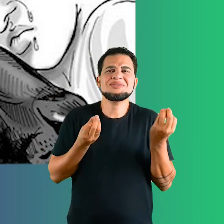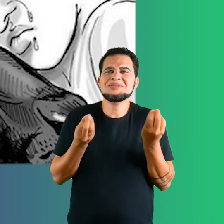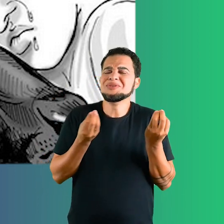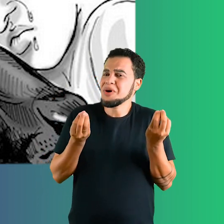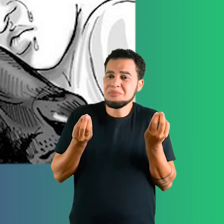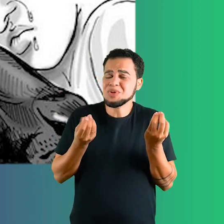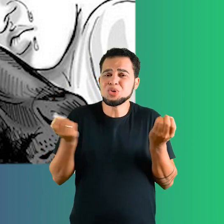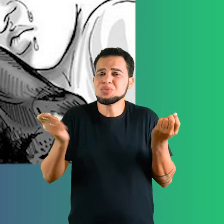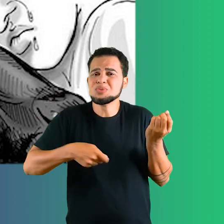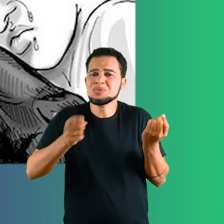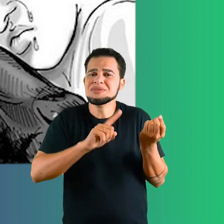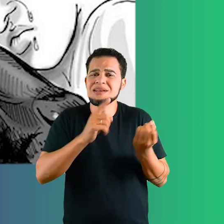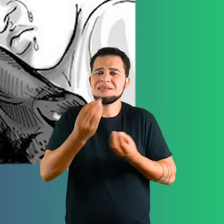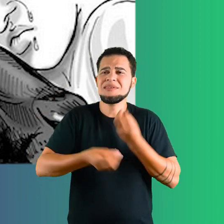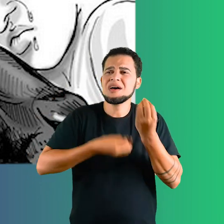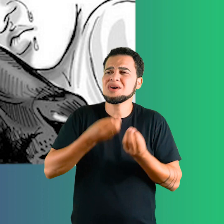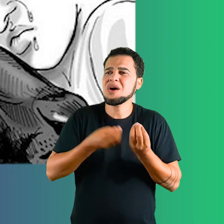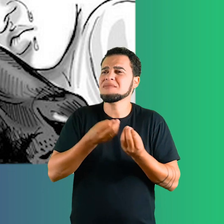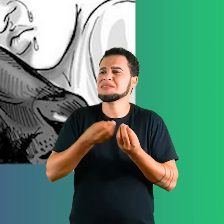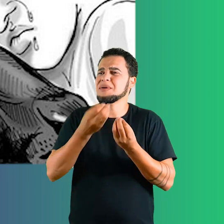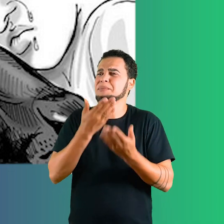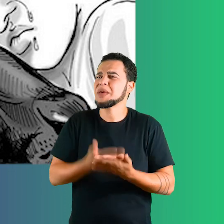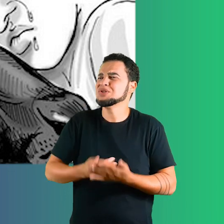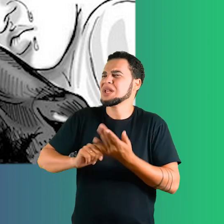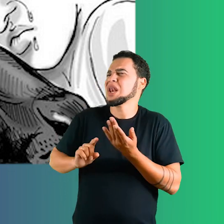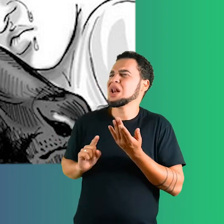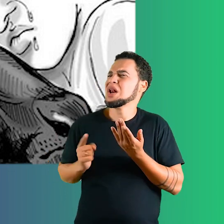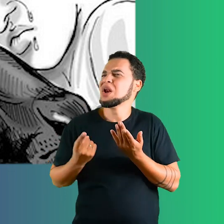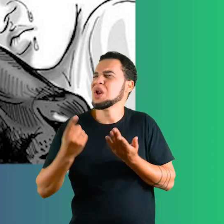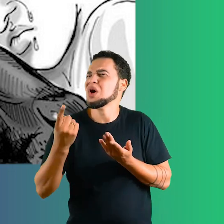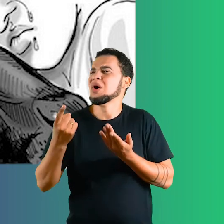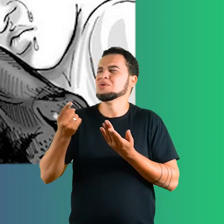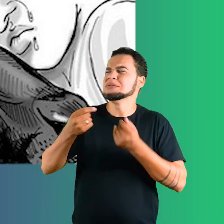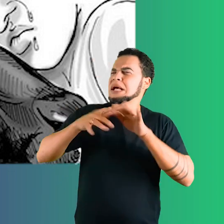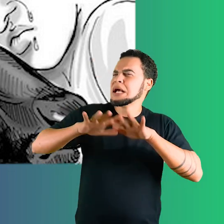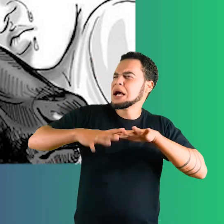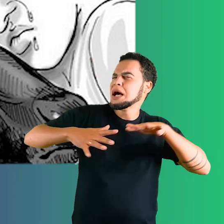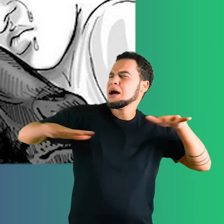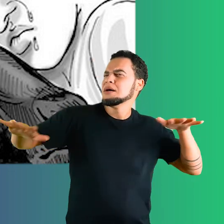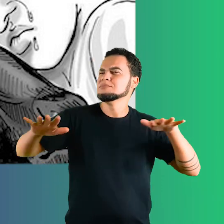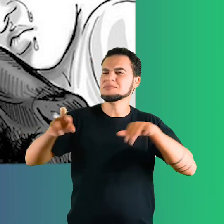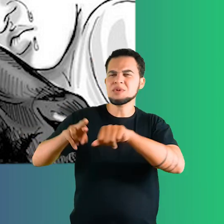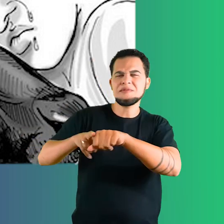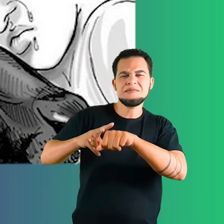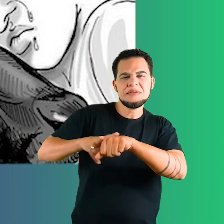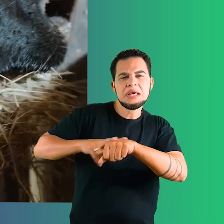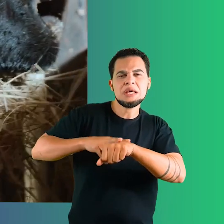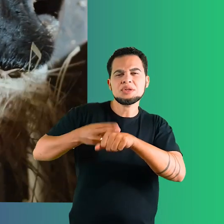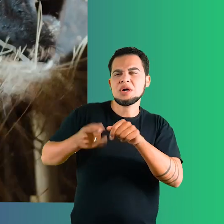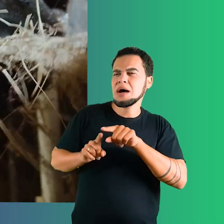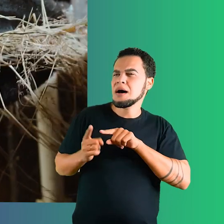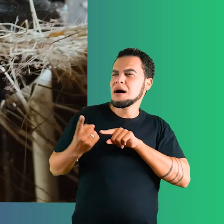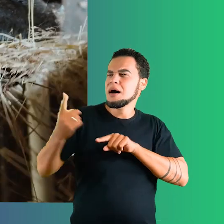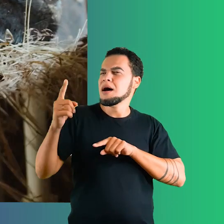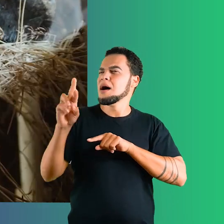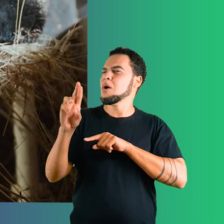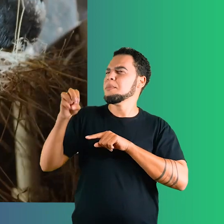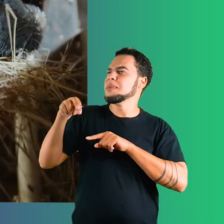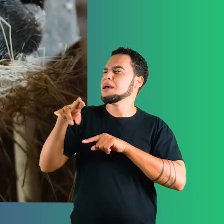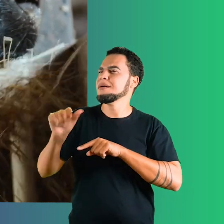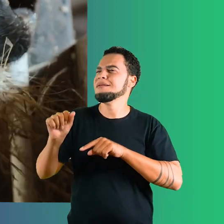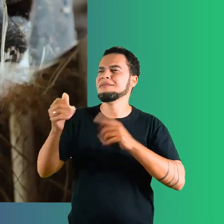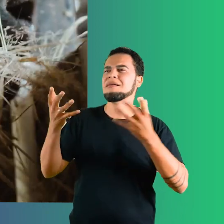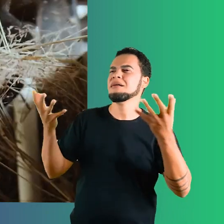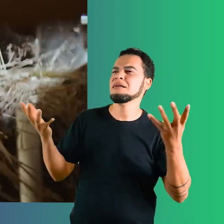quão irremediavelmente perdidos os campos da Romênia, belos e livres com seu verde novo. Aqui,